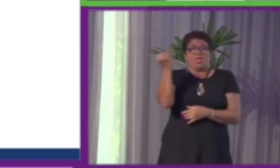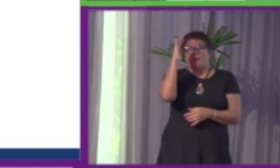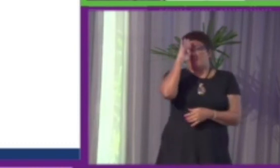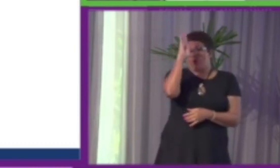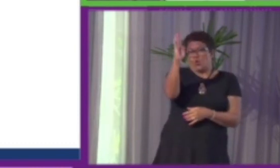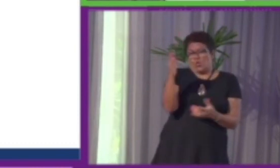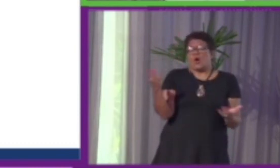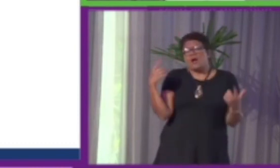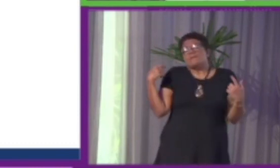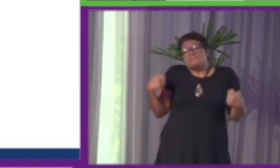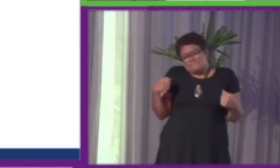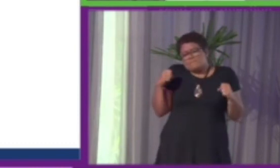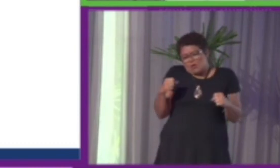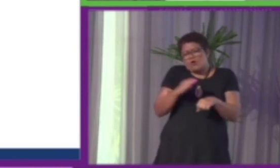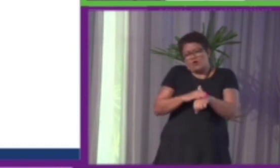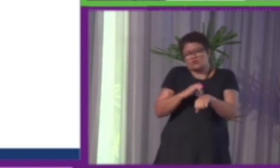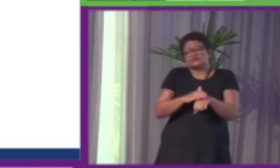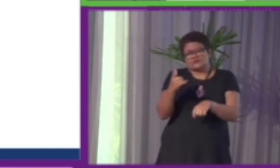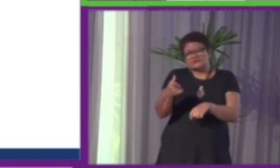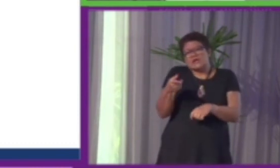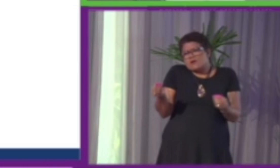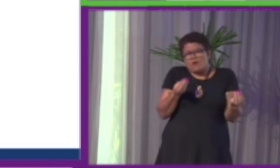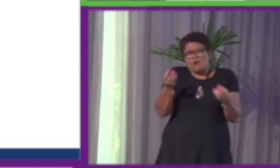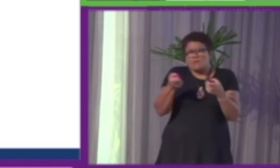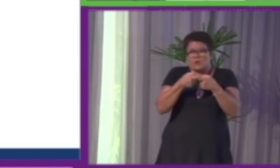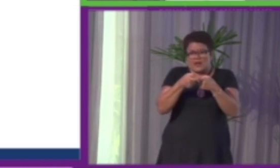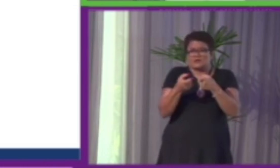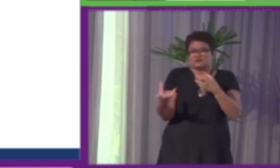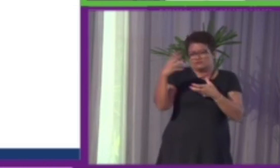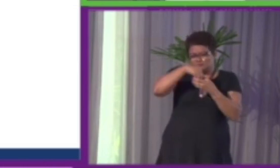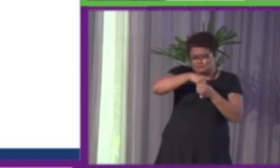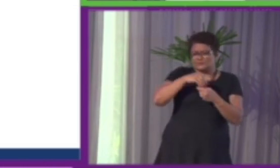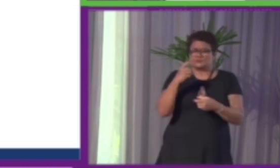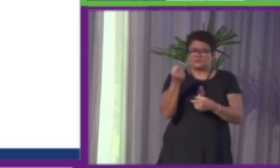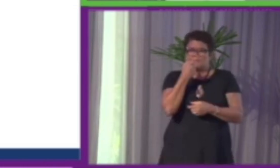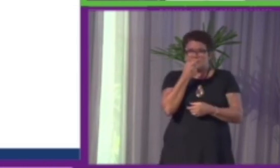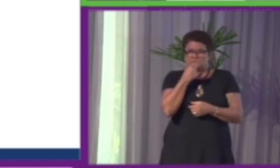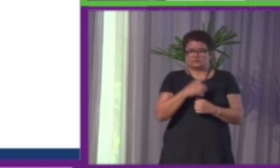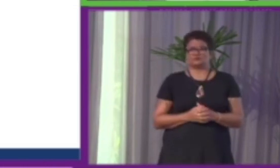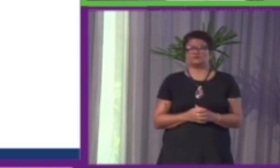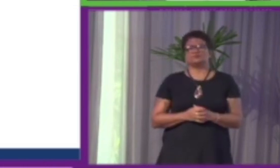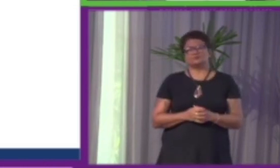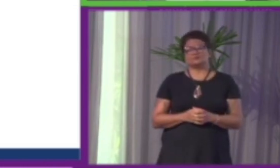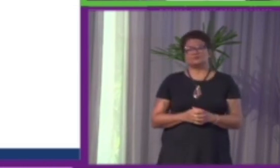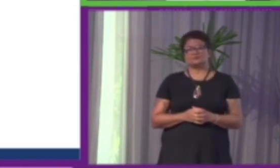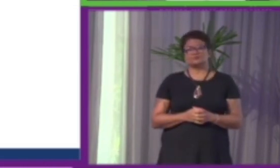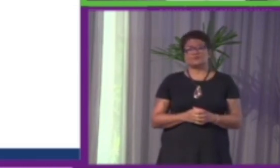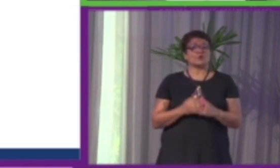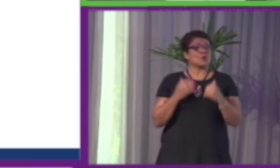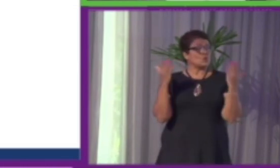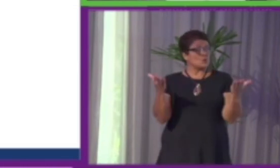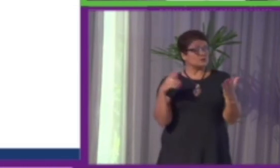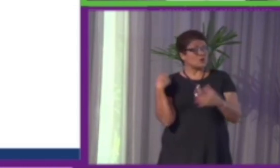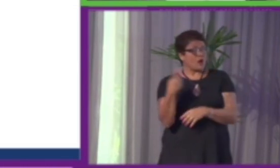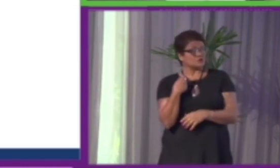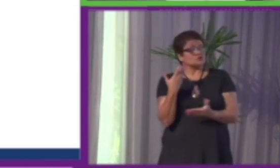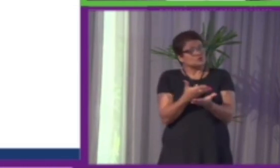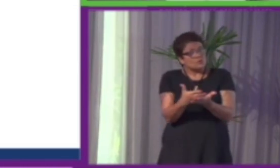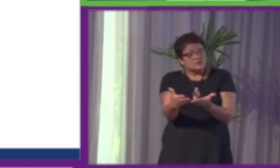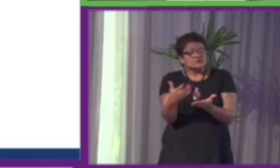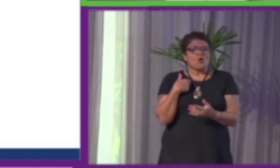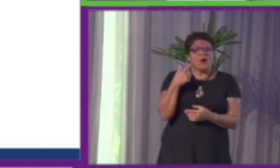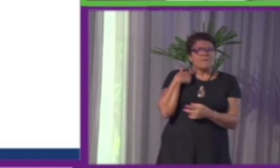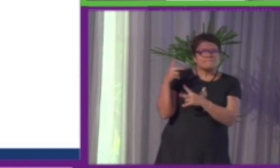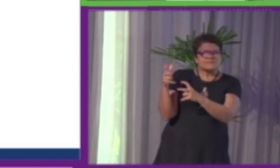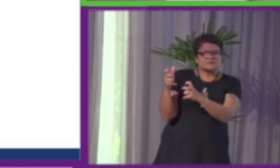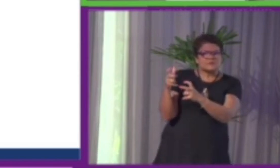cor e eco em cima da importância da gente ter a incorporação do remédio. Com isso, a gente começou a ver como que a gente